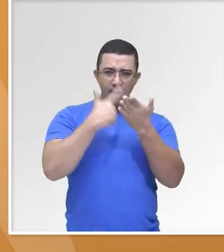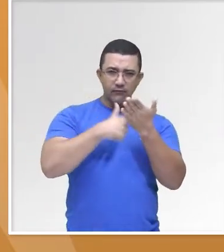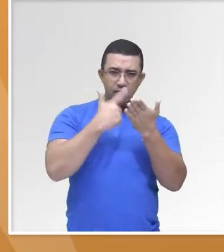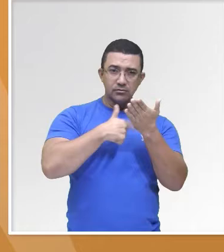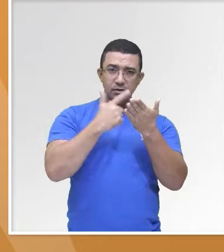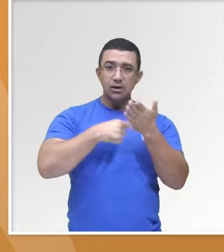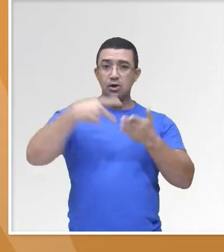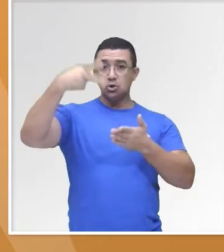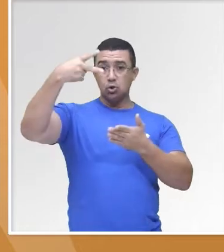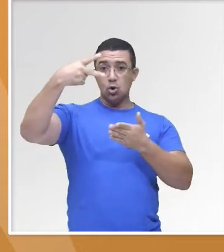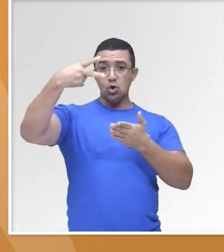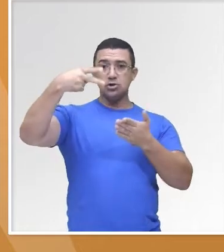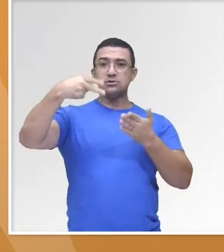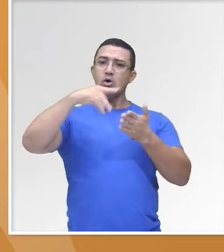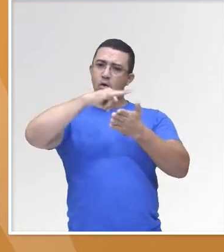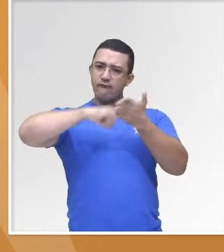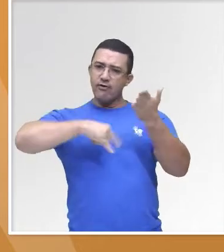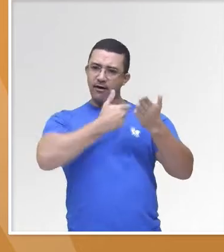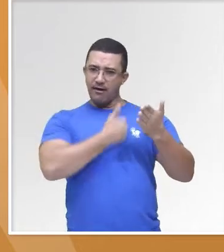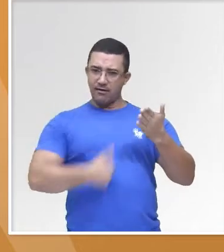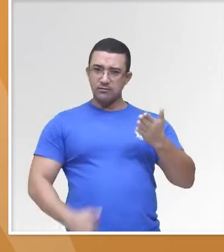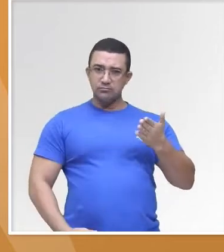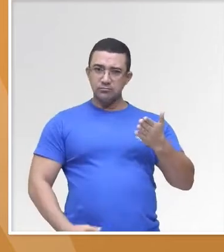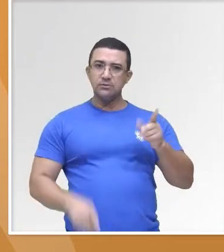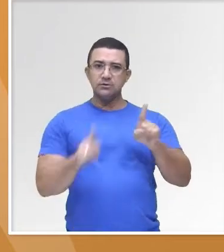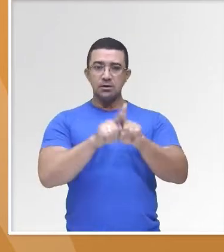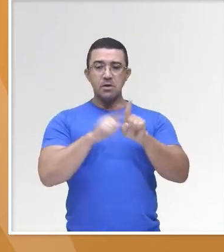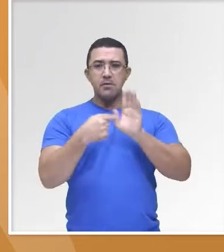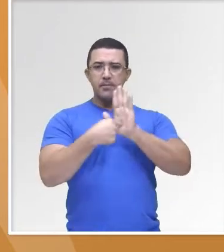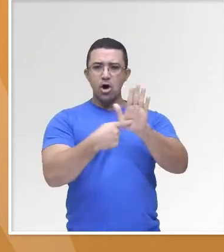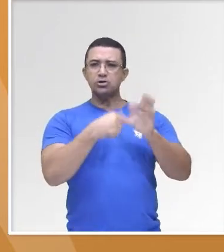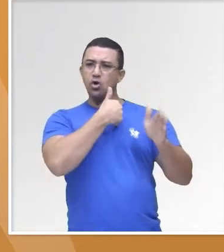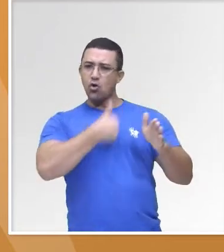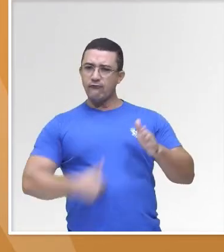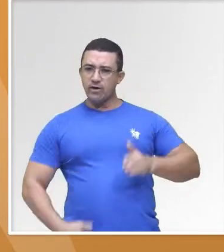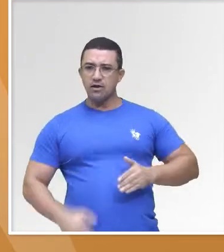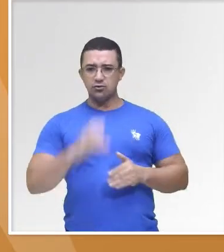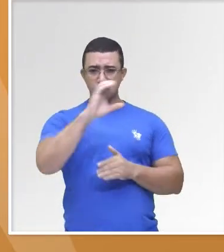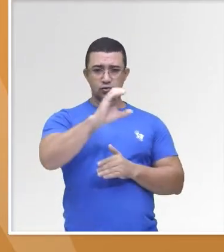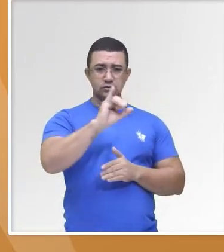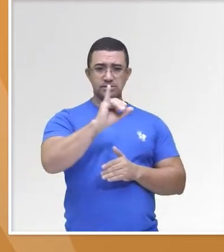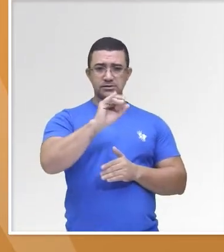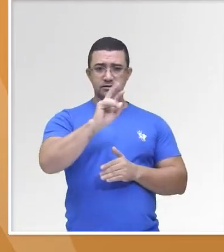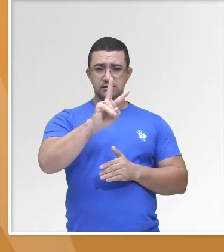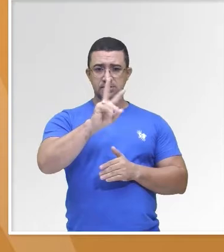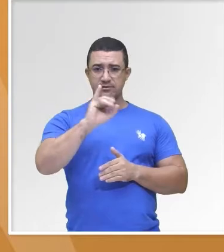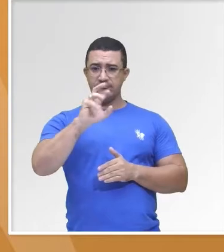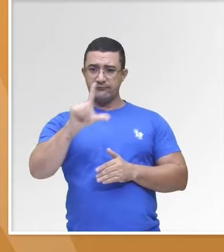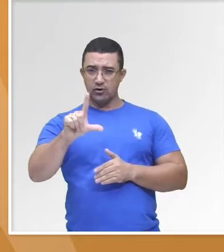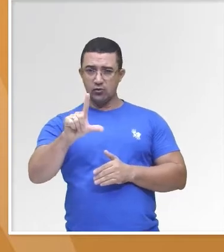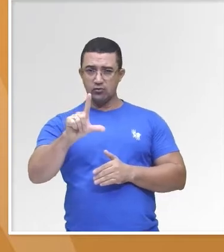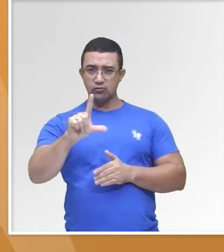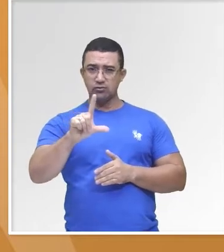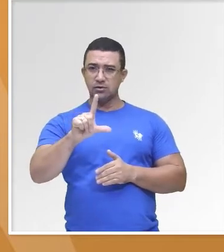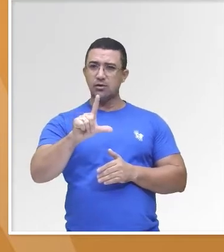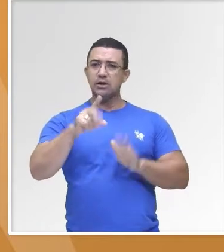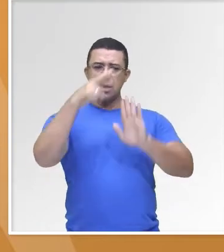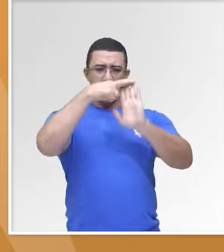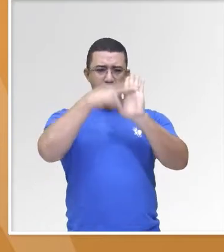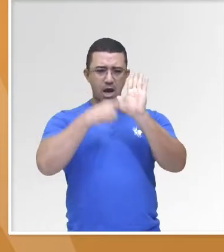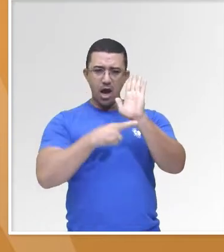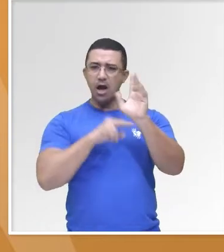condição do governo civil, assim como a justificativa para a sua existência e os requisitos necessários à